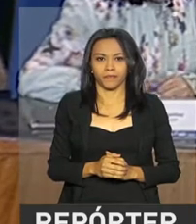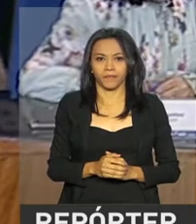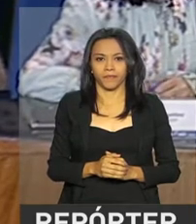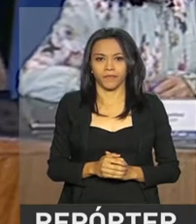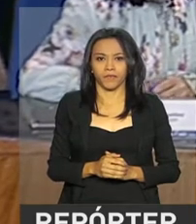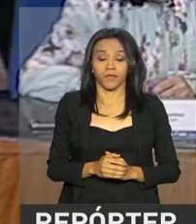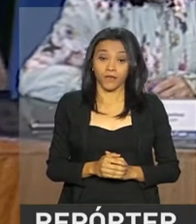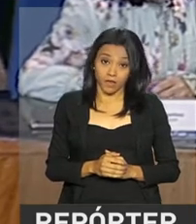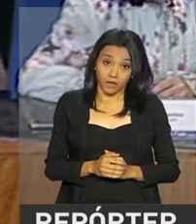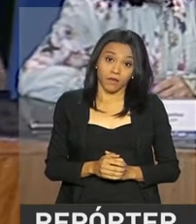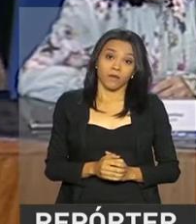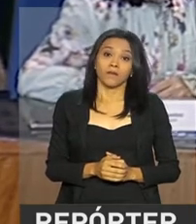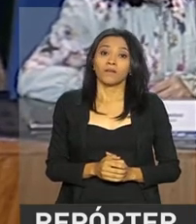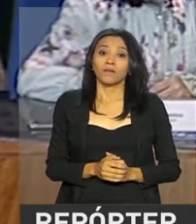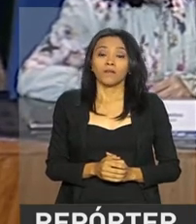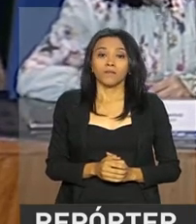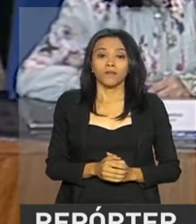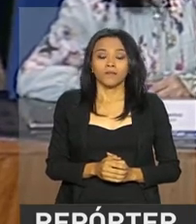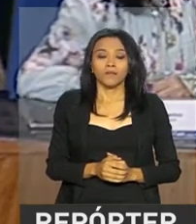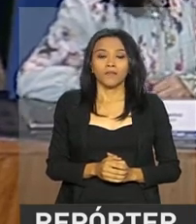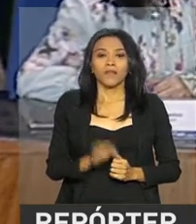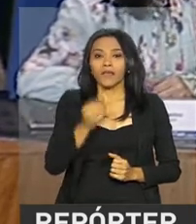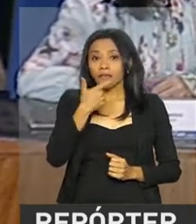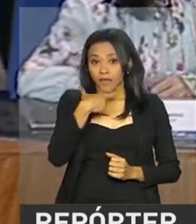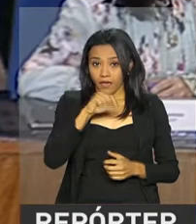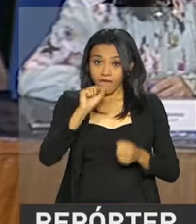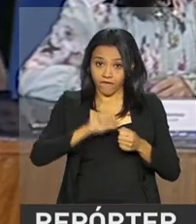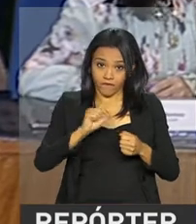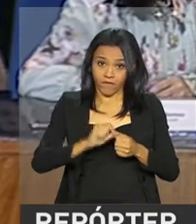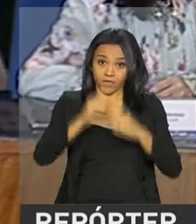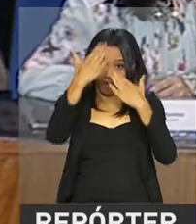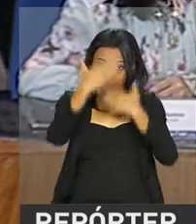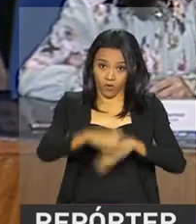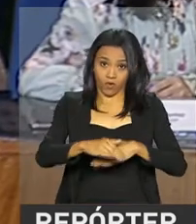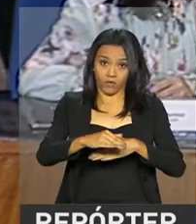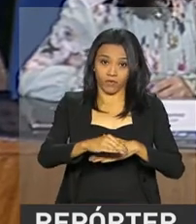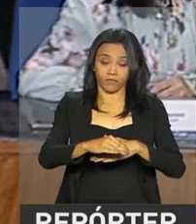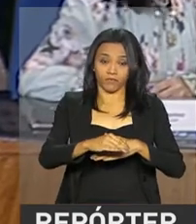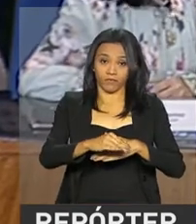Os dois, as duas, não tem. Para quem faz a prova para valer...